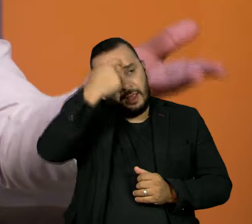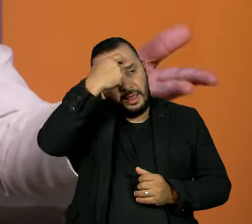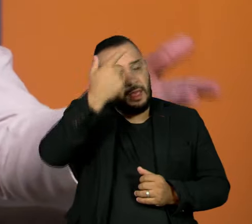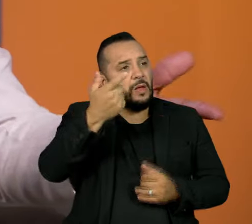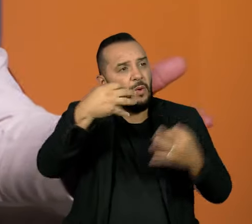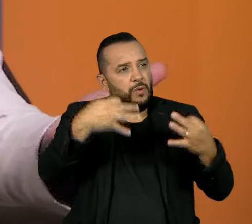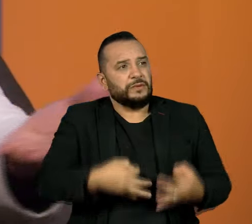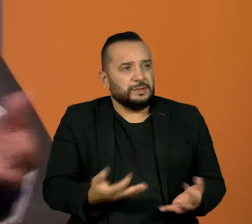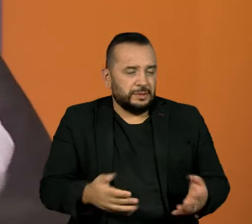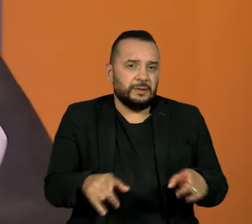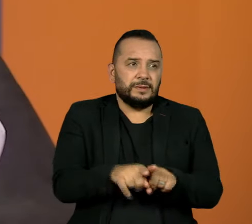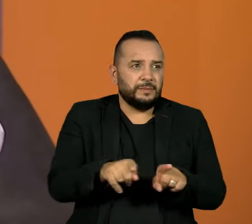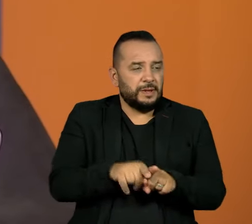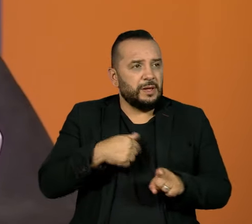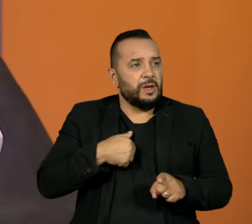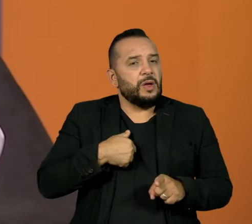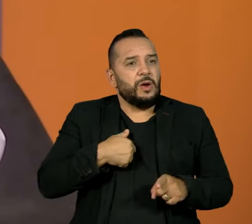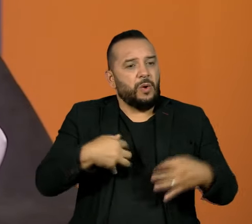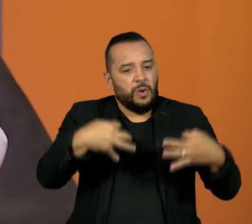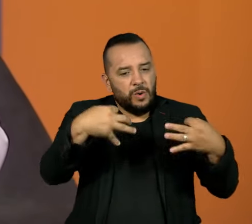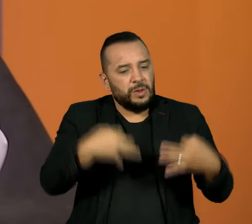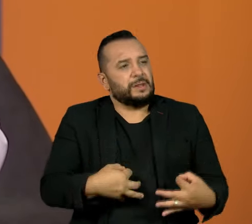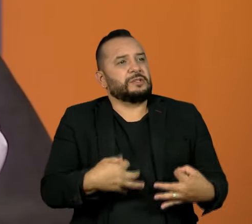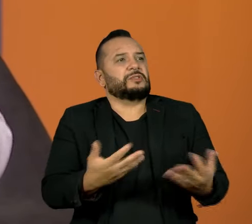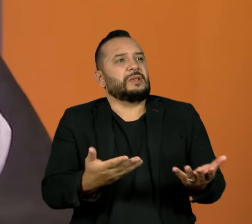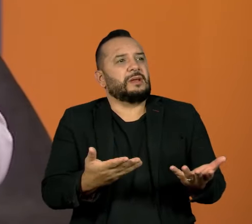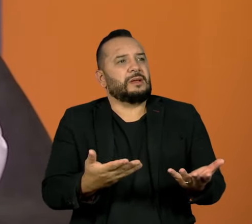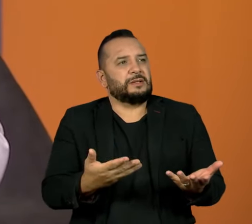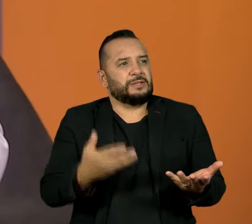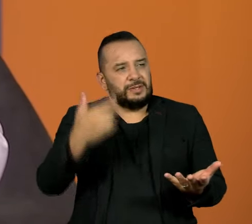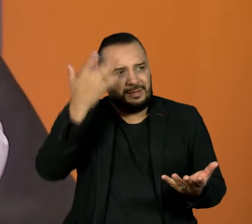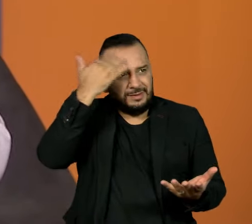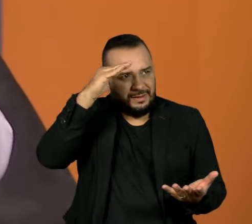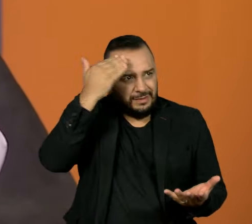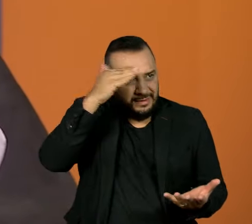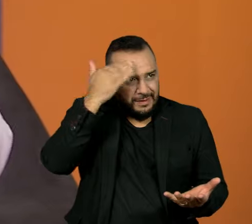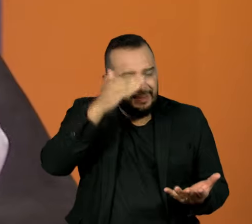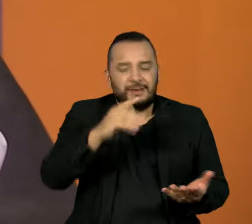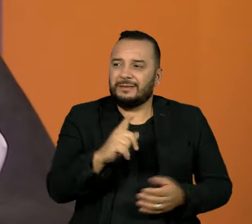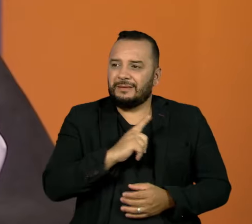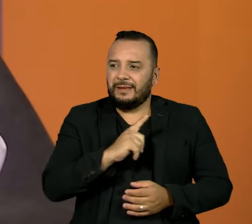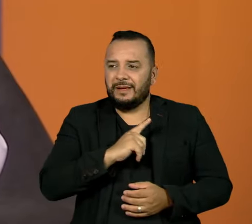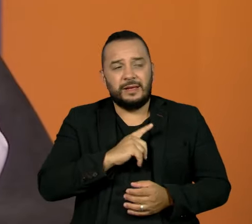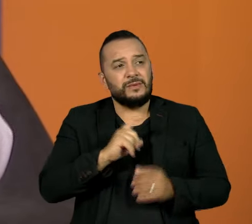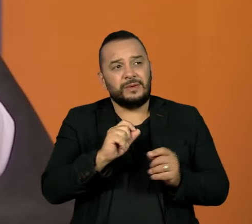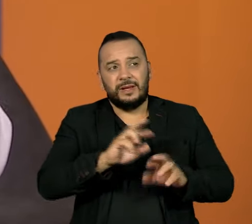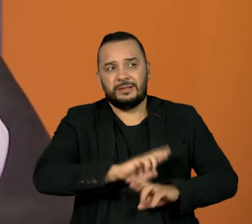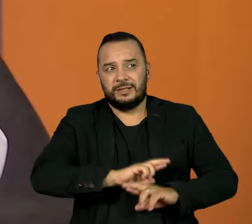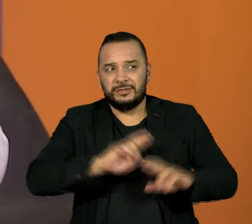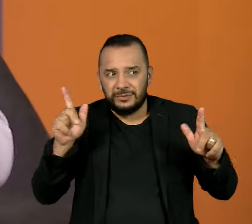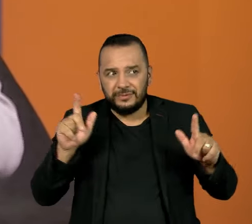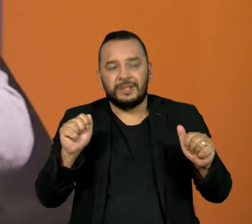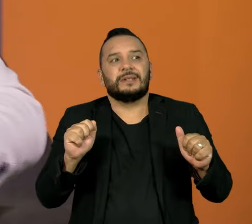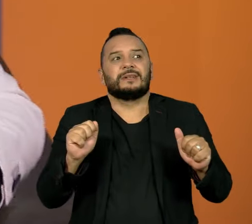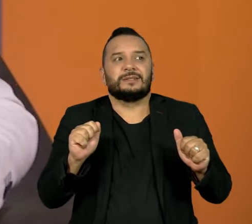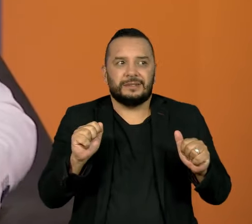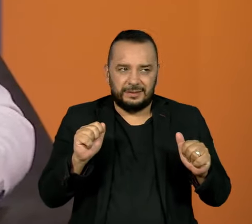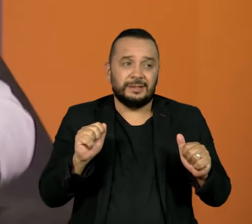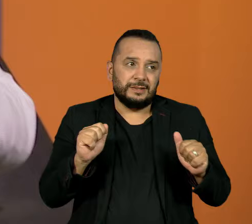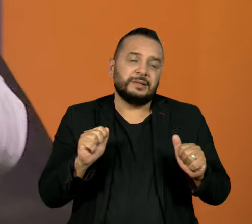essa honestidade, né? Ter essa compreensão de que existe essa distorção e que ela produz